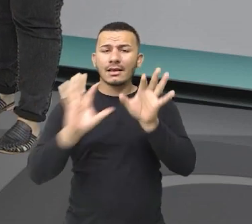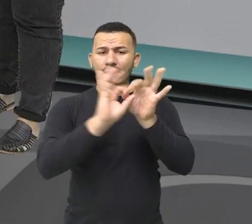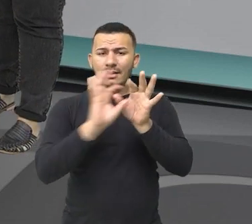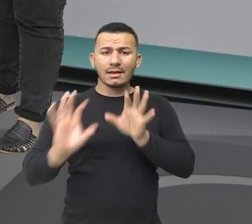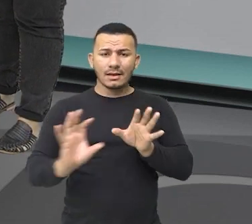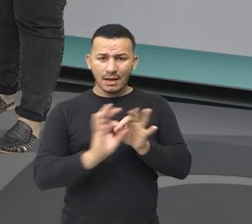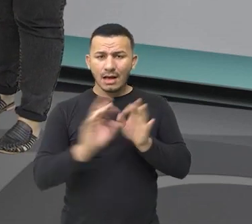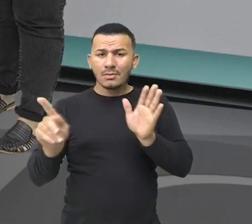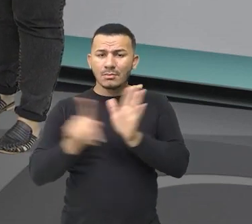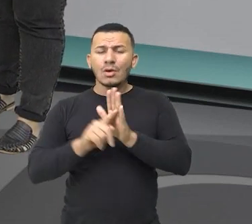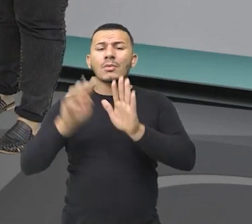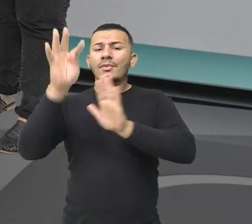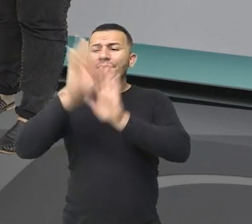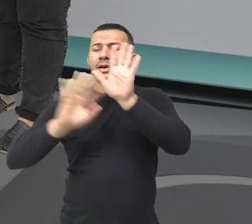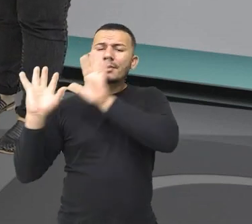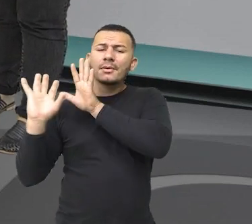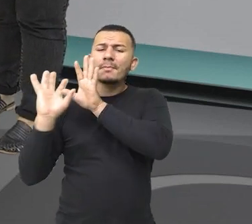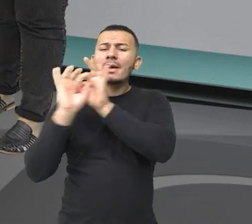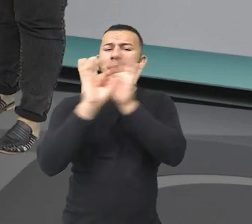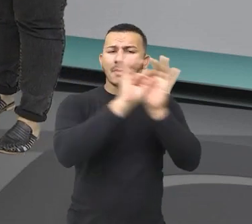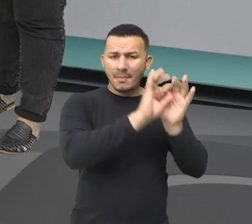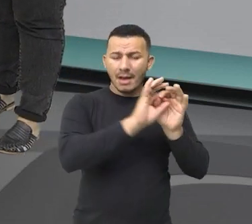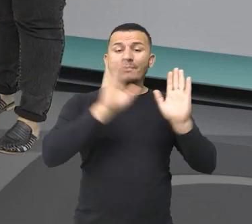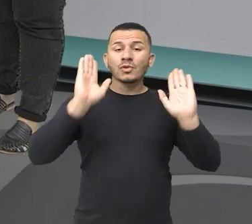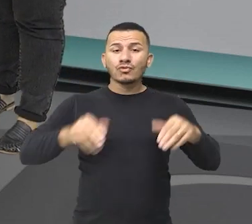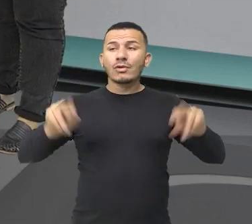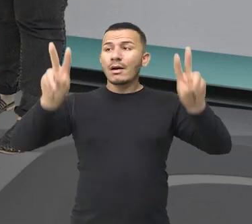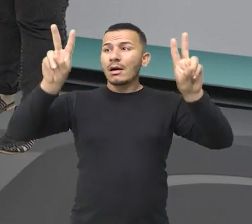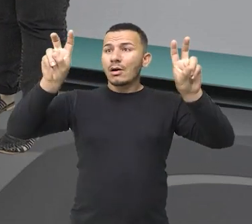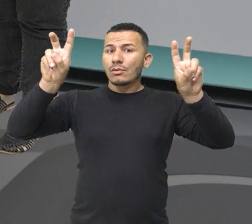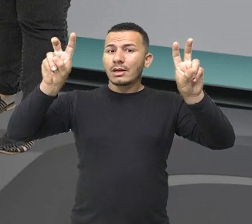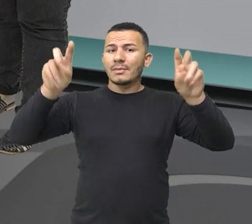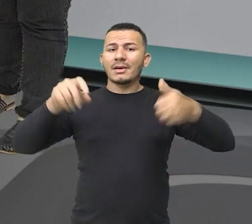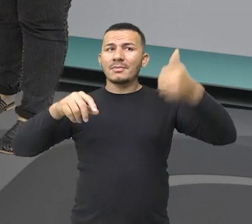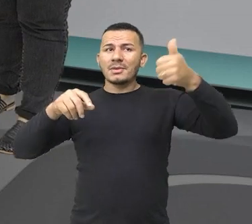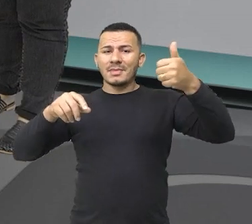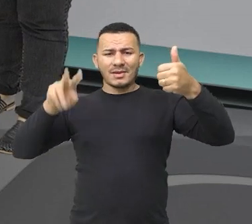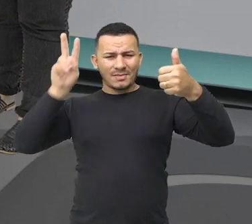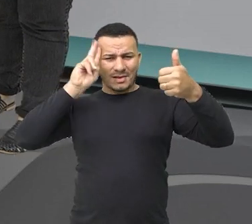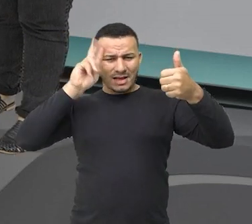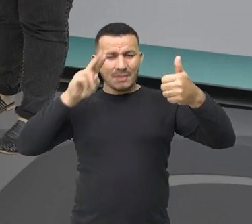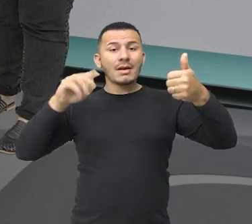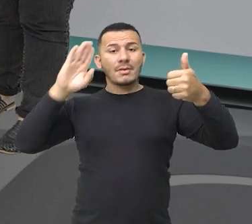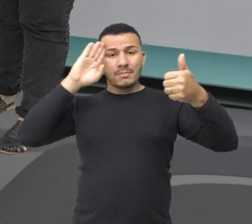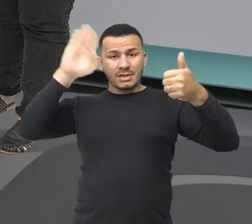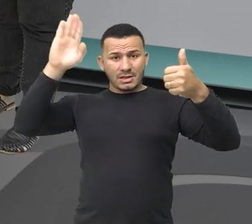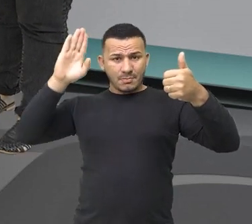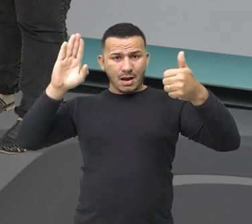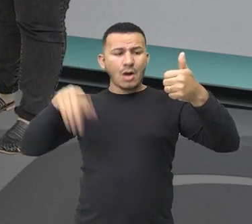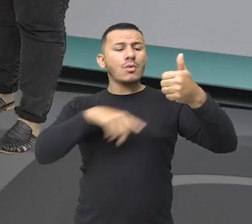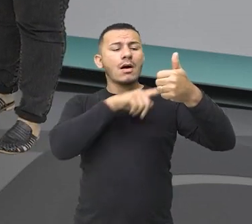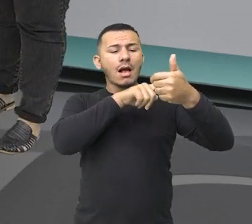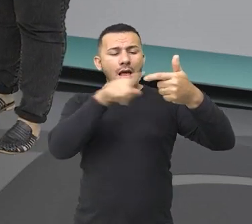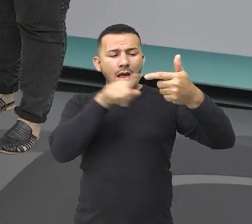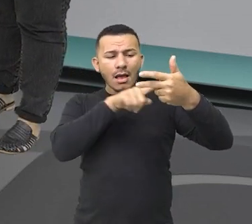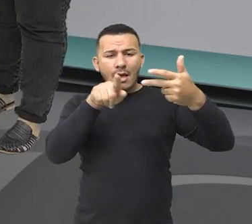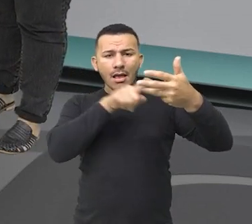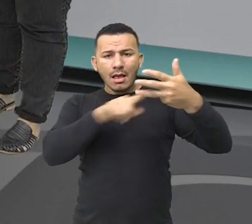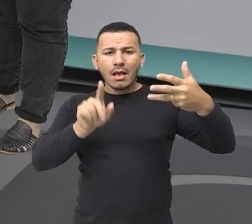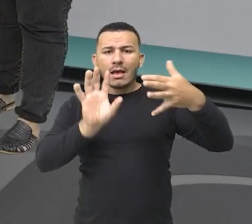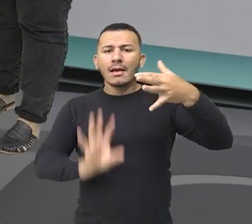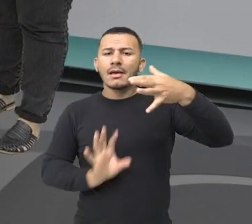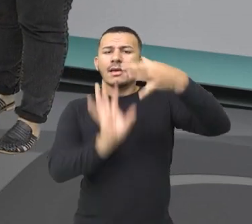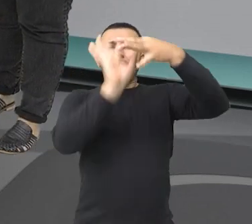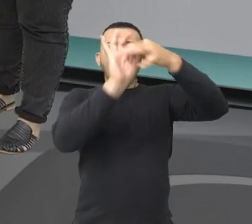meu texto, para que a ideia principal e as ideias secundárias não sejam coisas separadas,